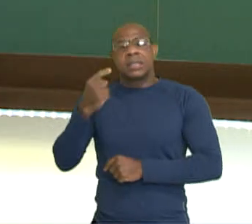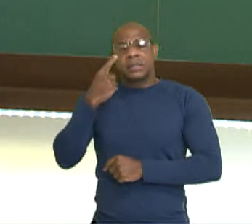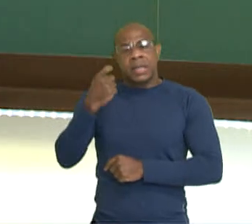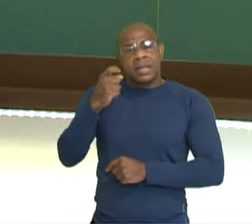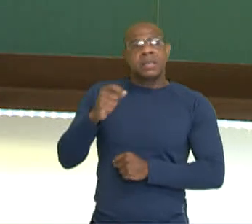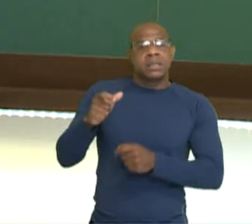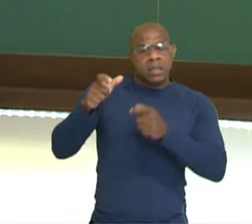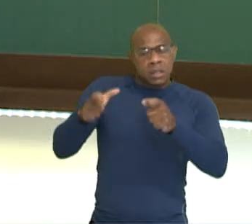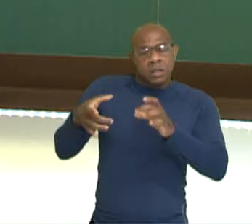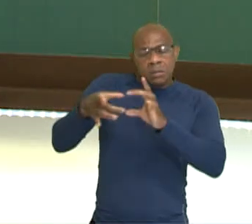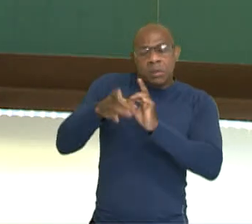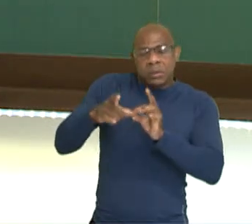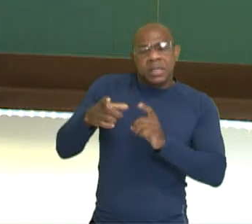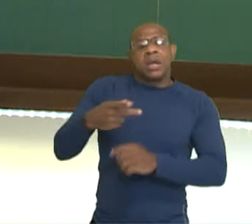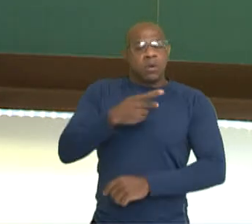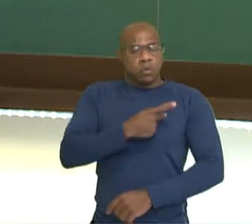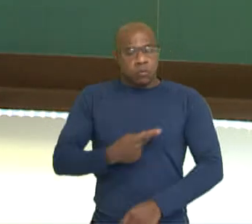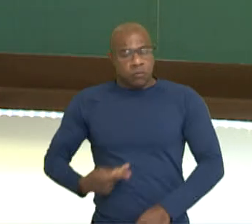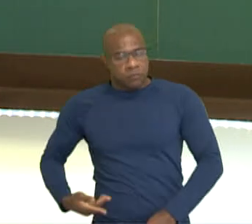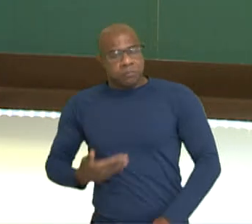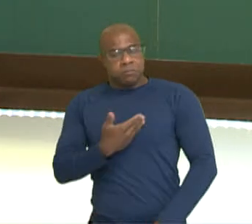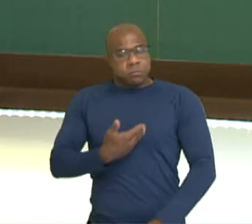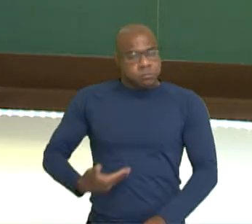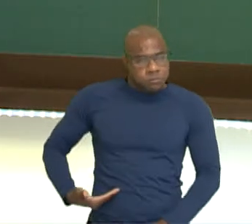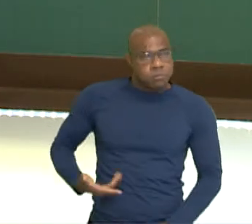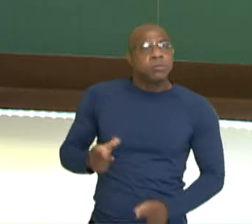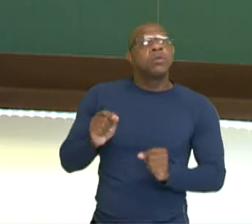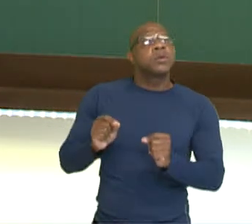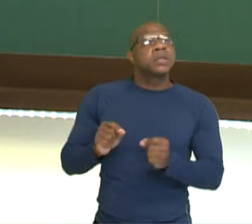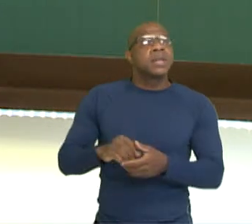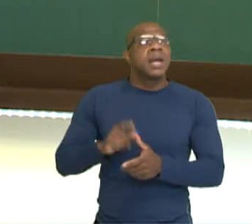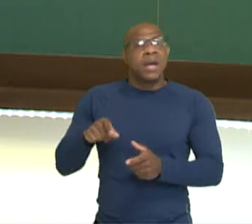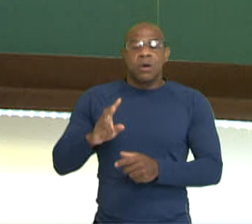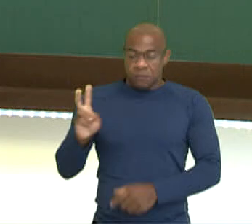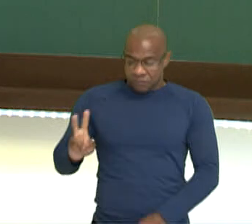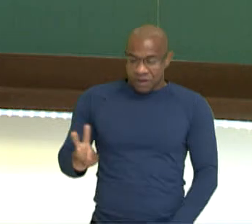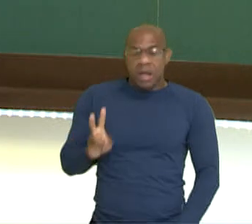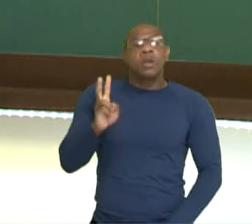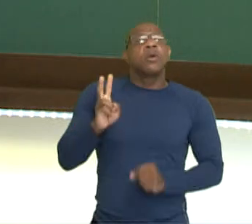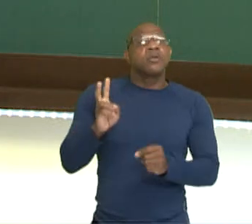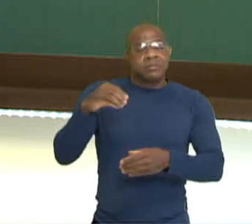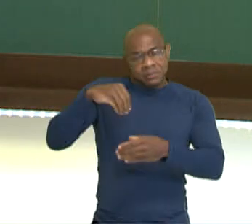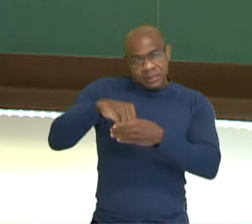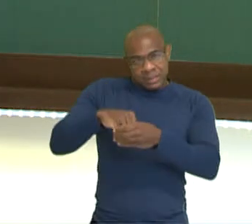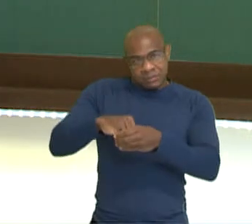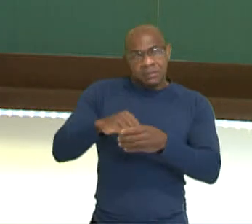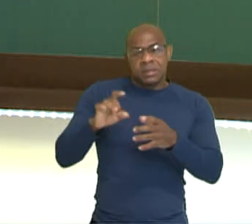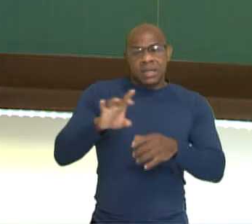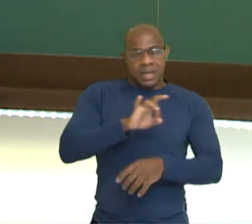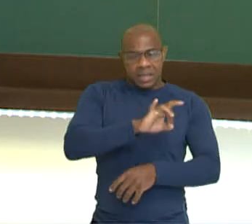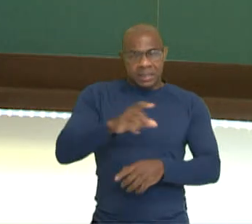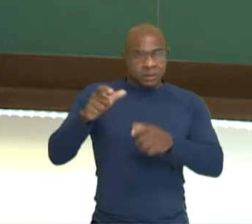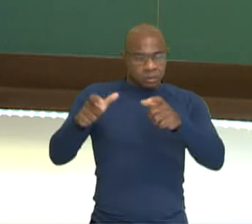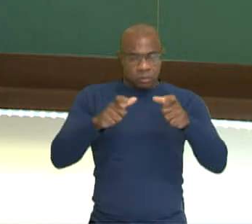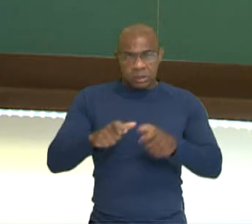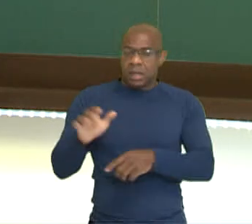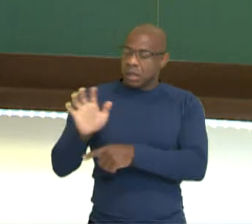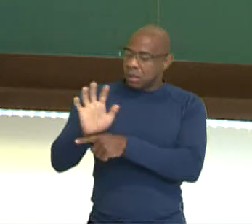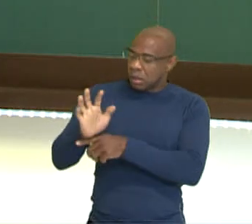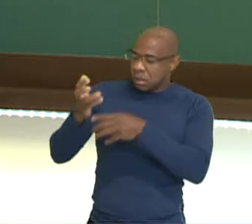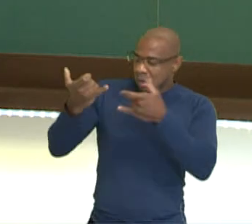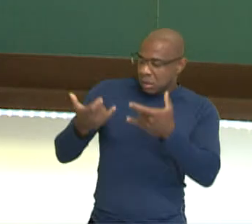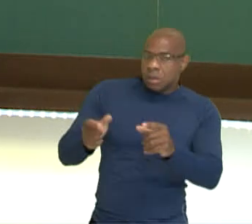ao território, ao governo e que estipula a exaltação dos valores internos de cada lugar. Nesse vídeo,